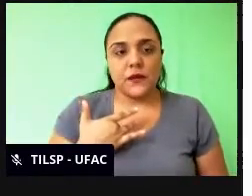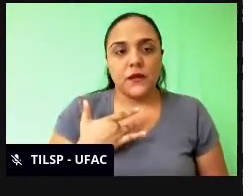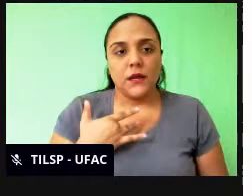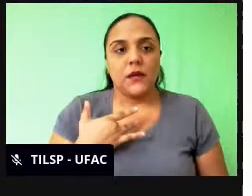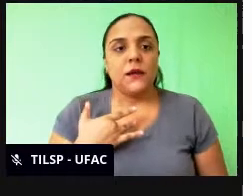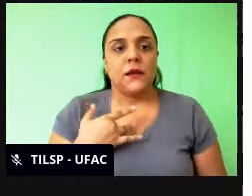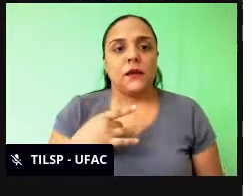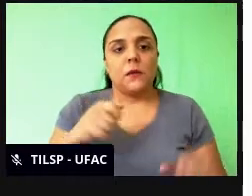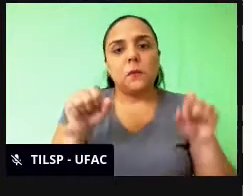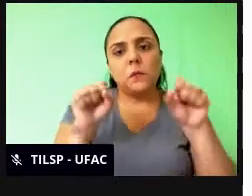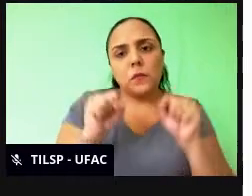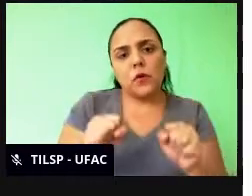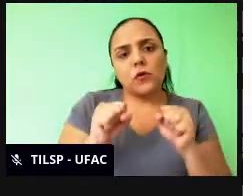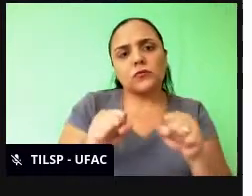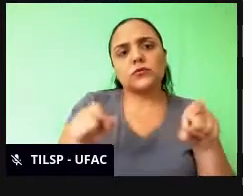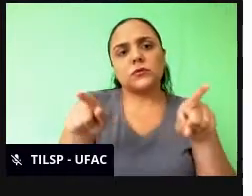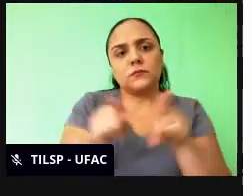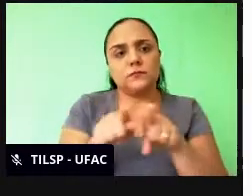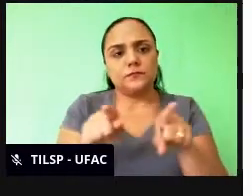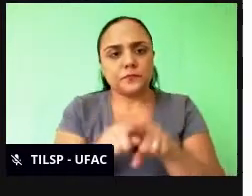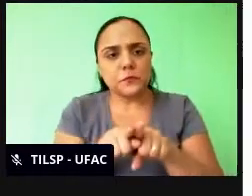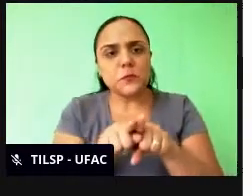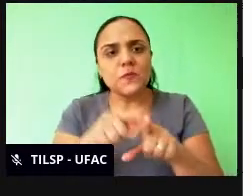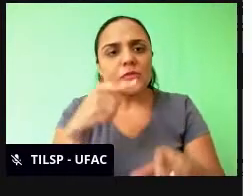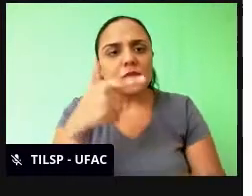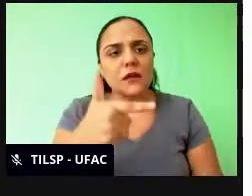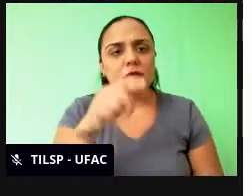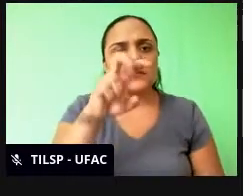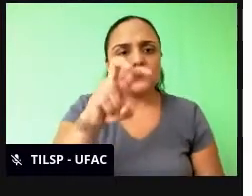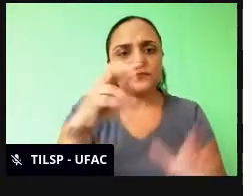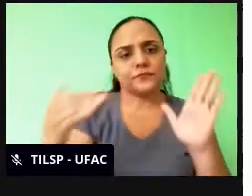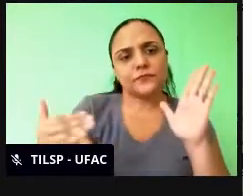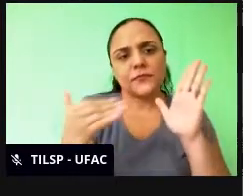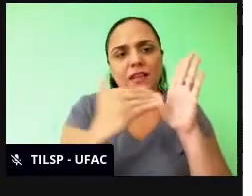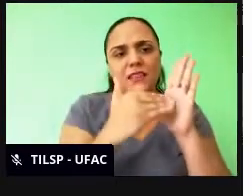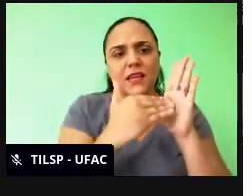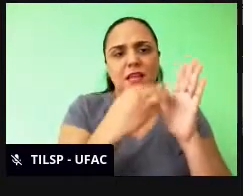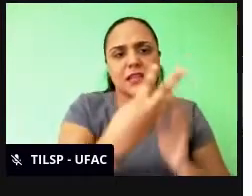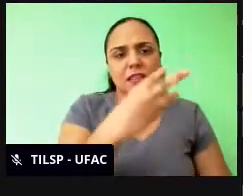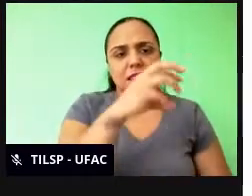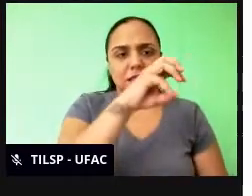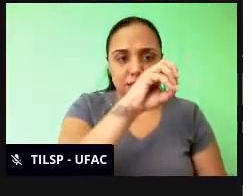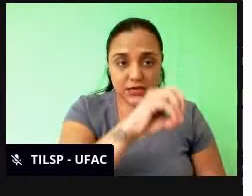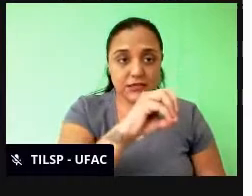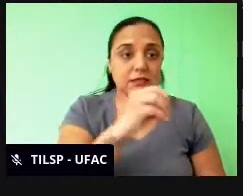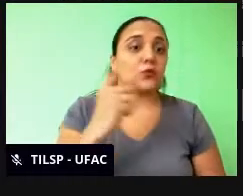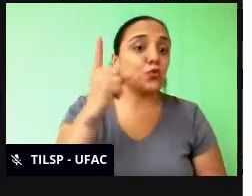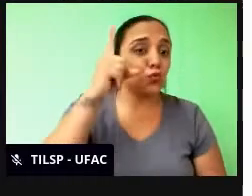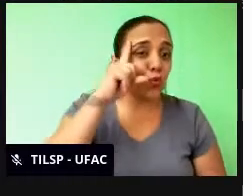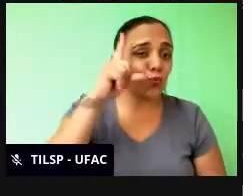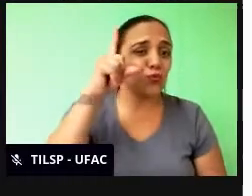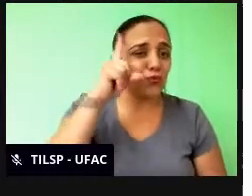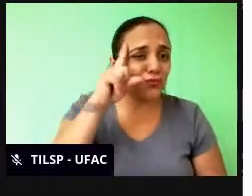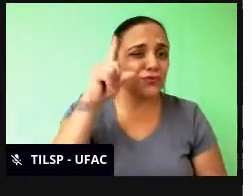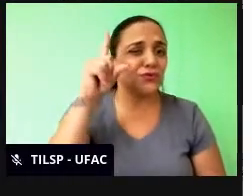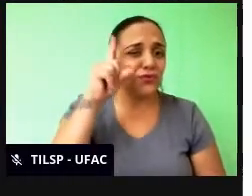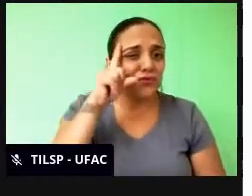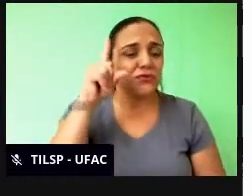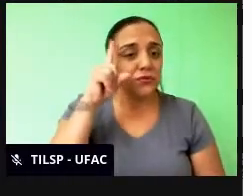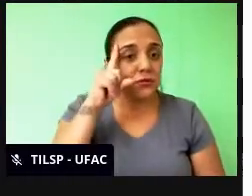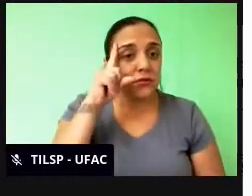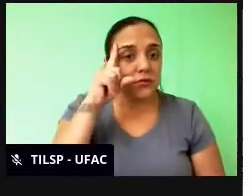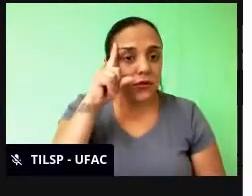podemos utilizar a regra de bolso, de 25 a 35 quilocalorias por quilo por dia, pensando em um indivíduo